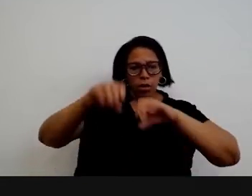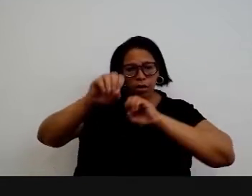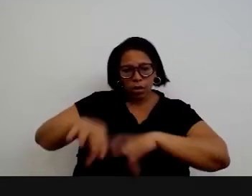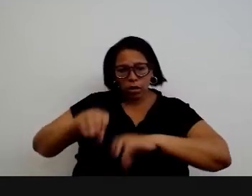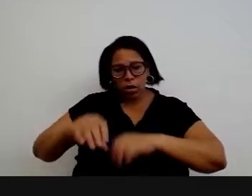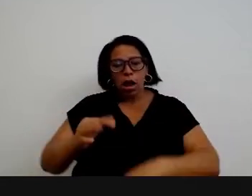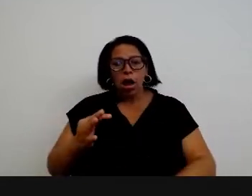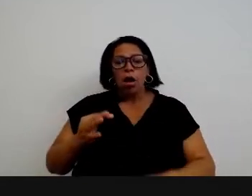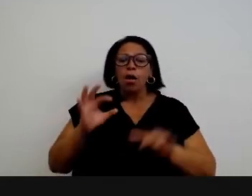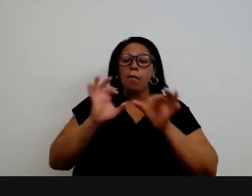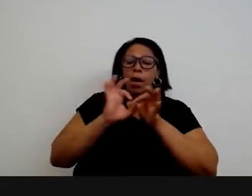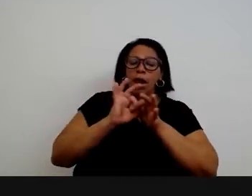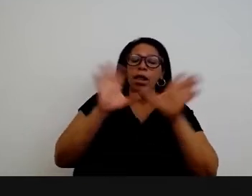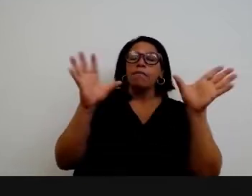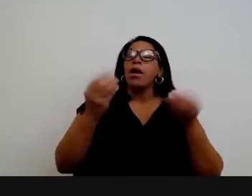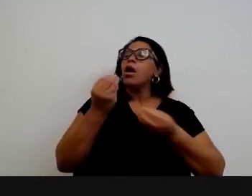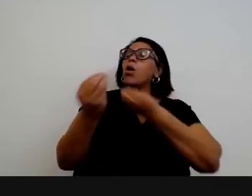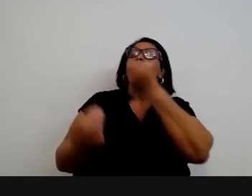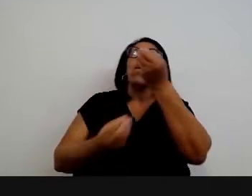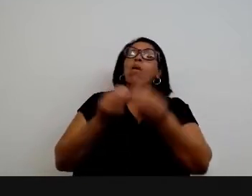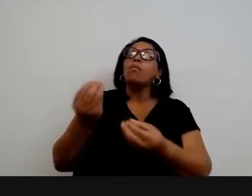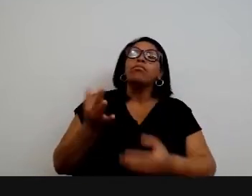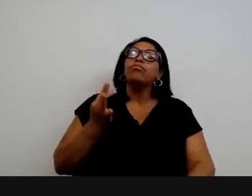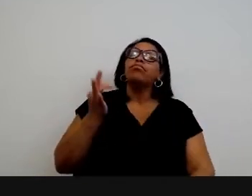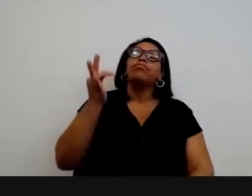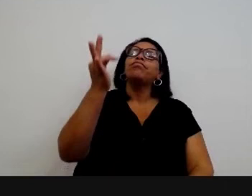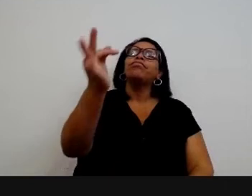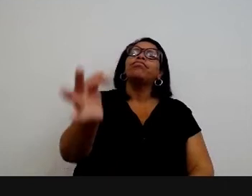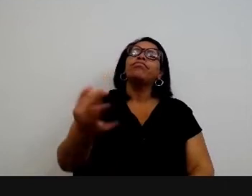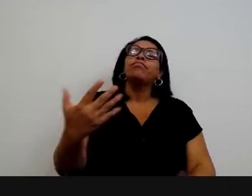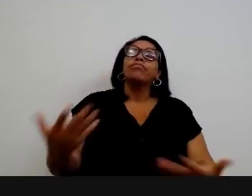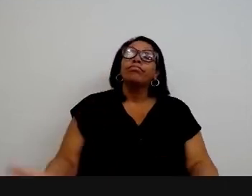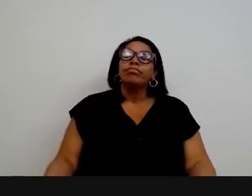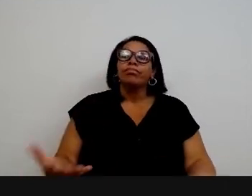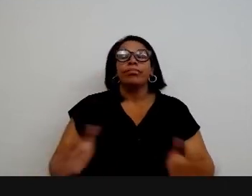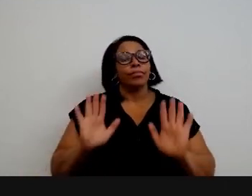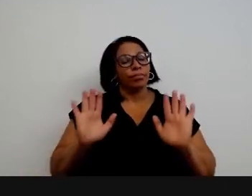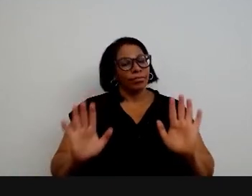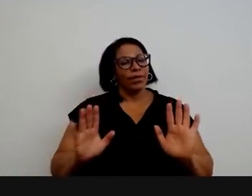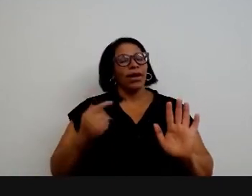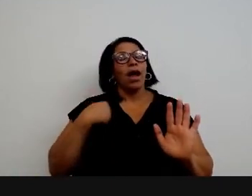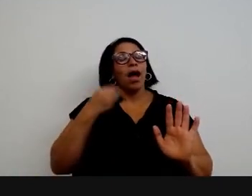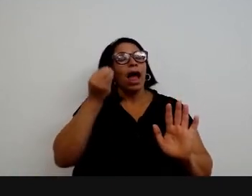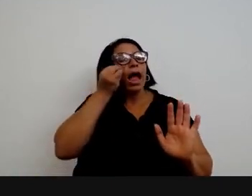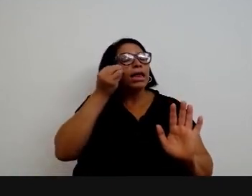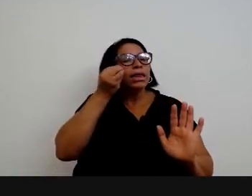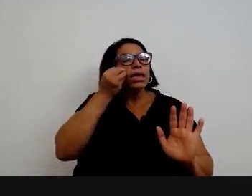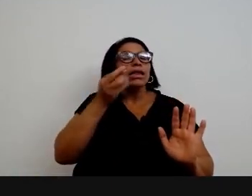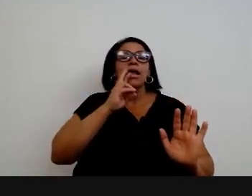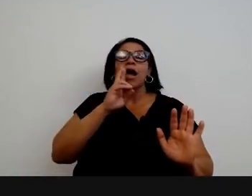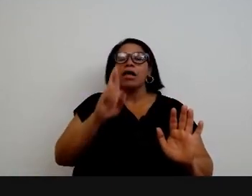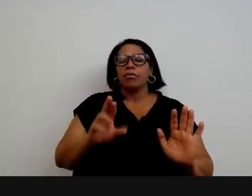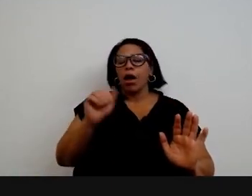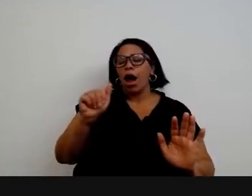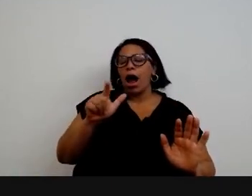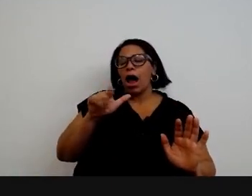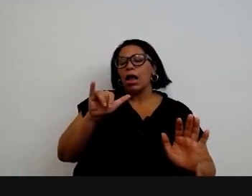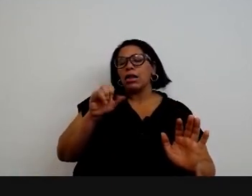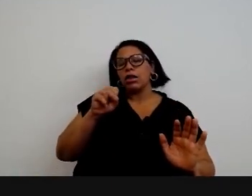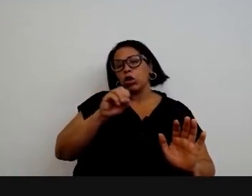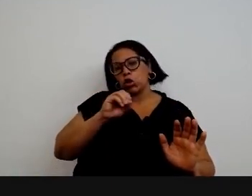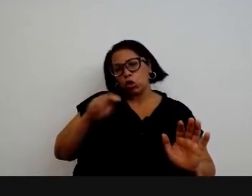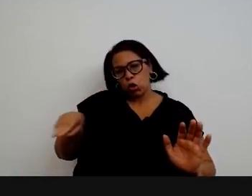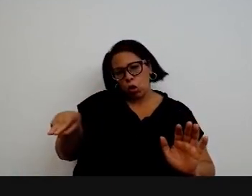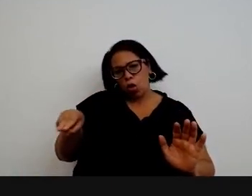educação para a democracia? Como seria? Fala para a gente, Ruth. Bom, primeiro, tentando responder ao Alisson, eu acho